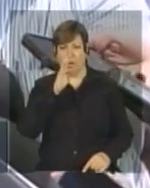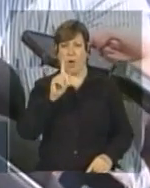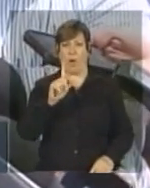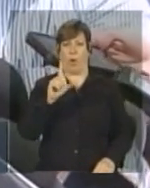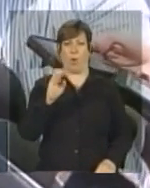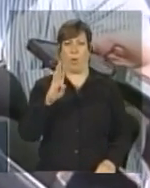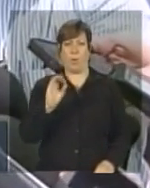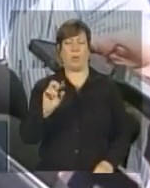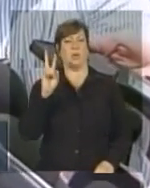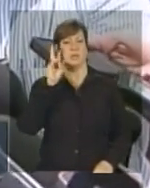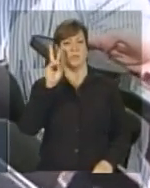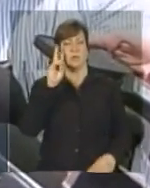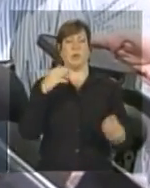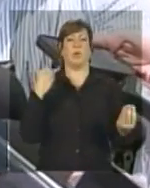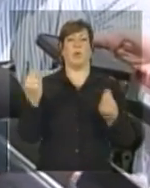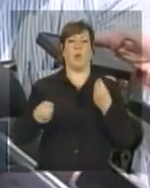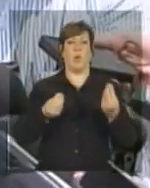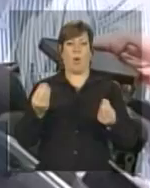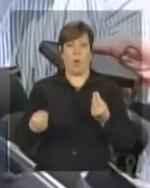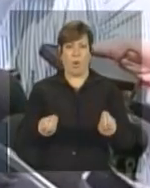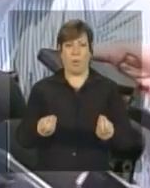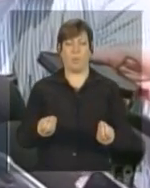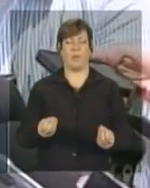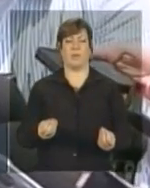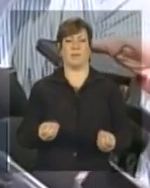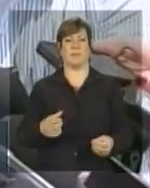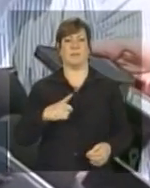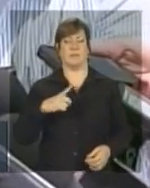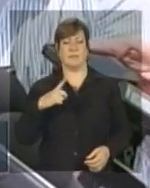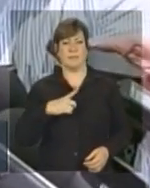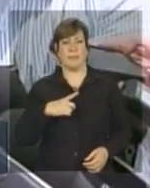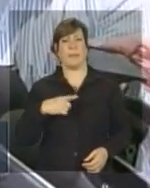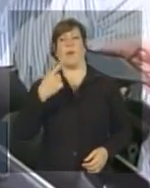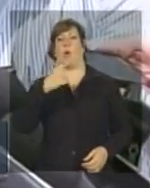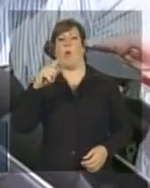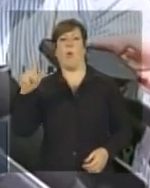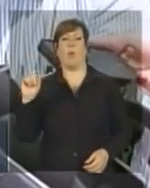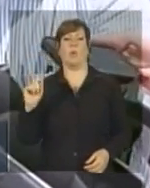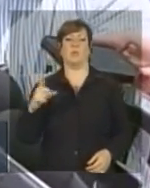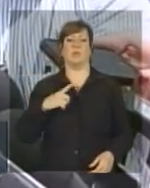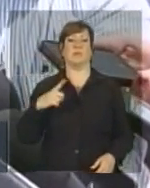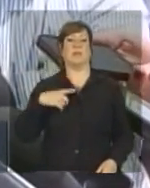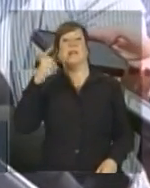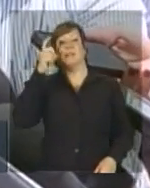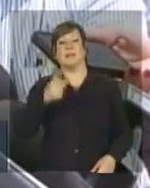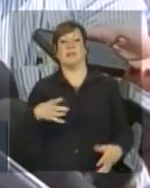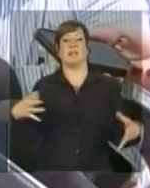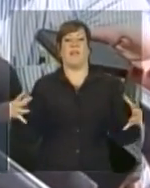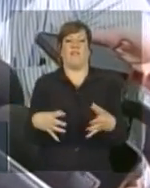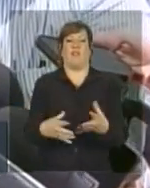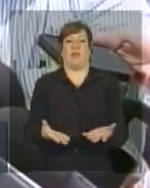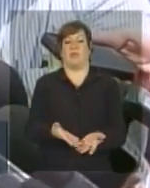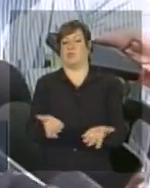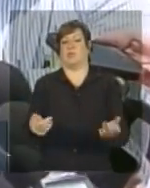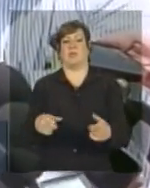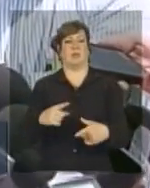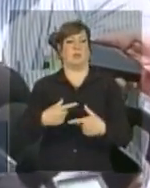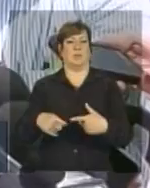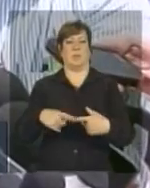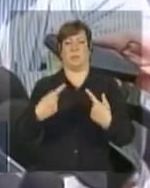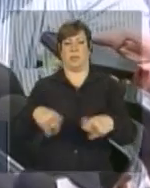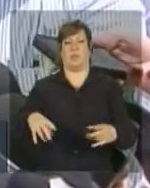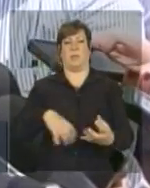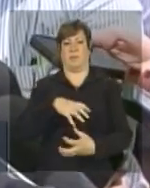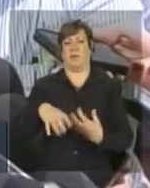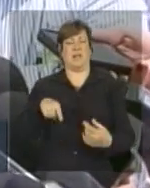Globo, sobre o fato de que há outros interesses envolvendo toda essa